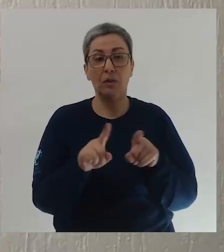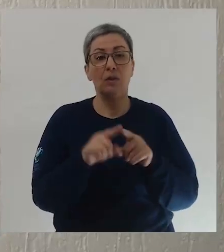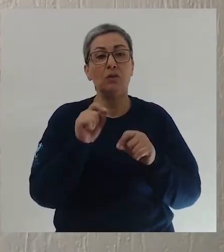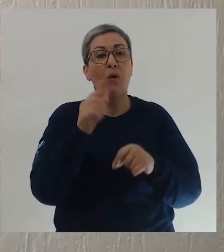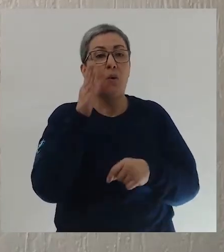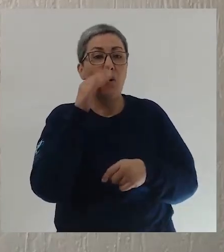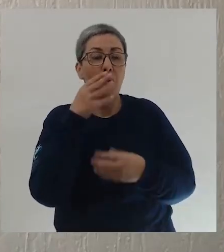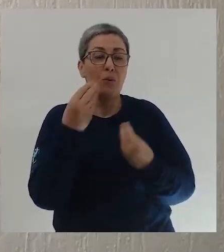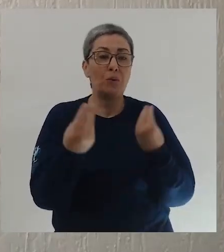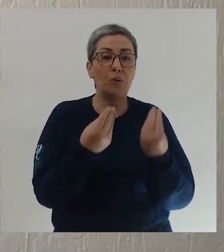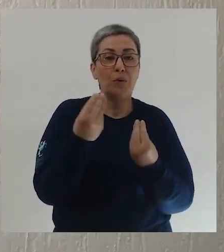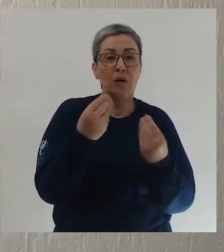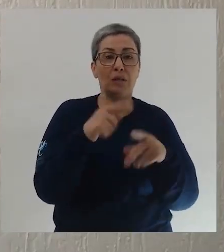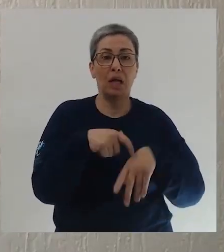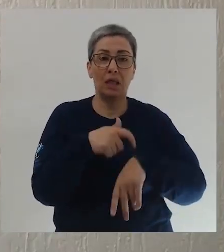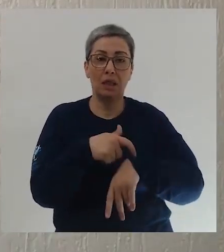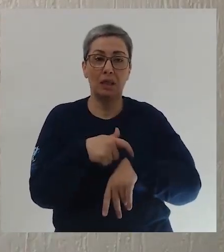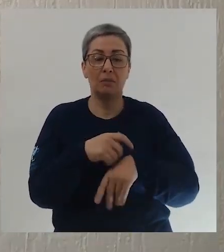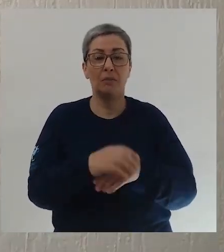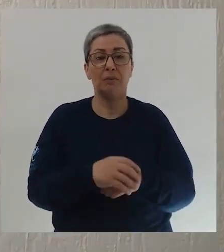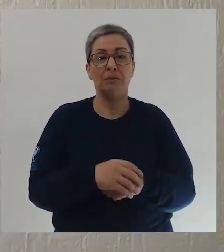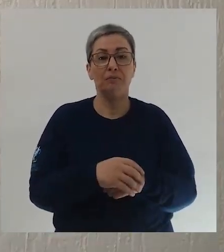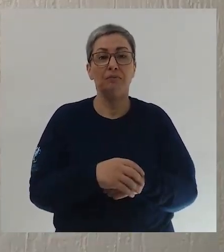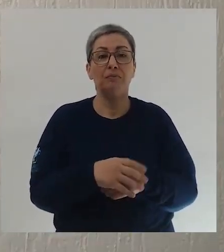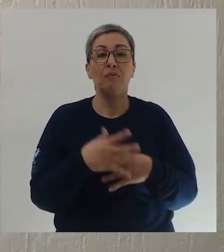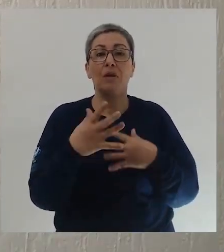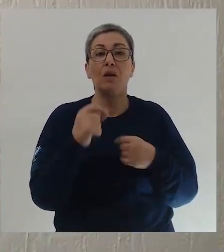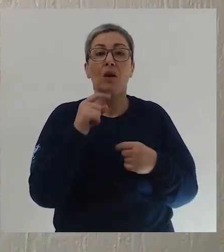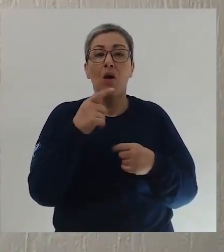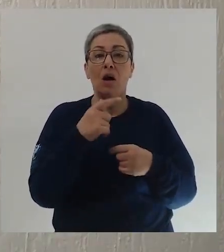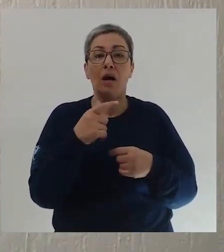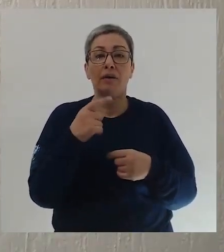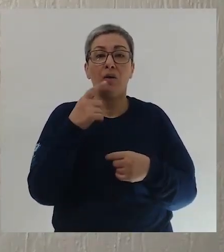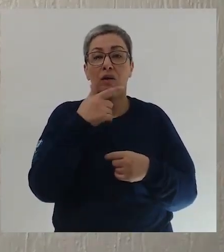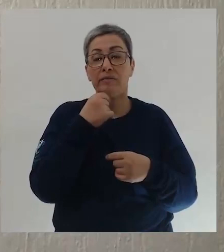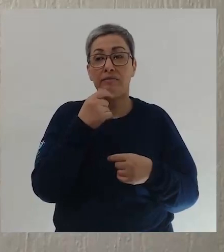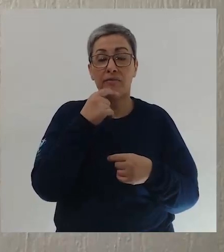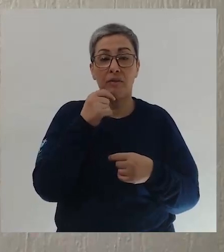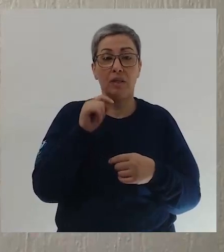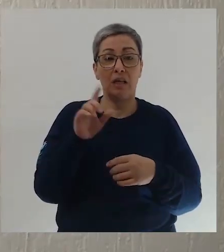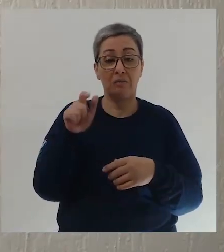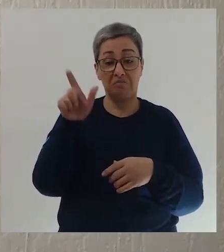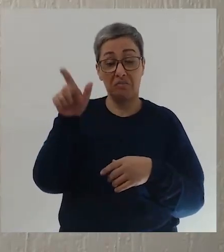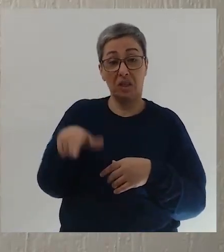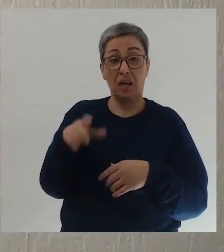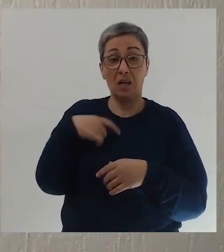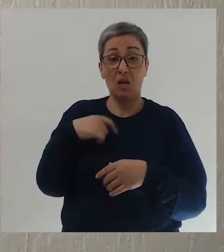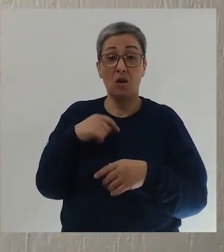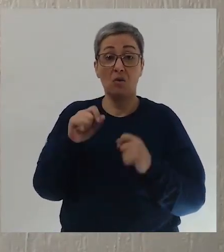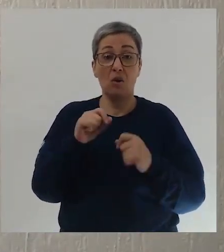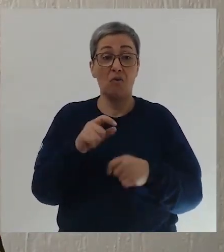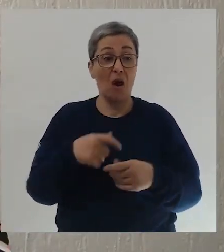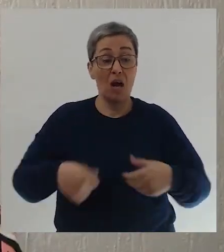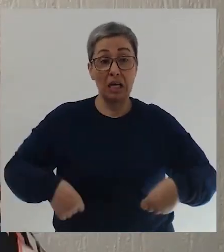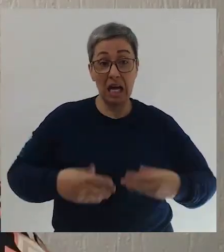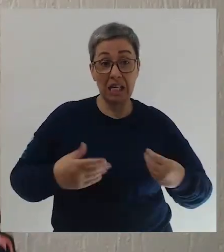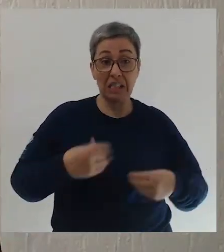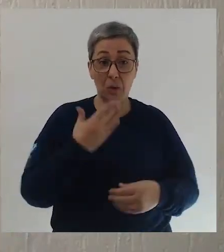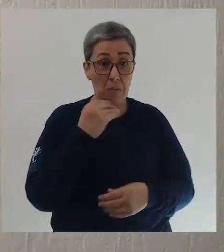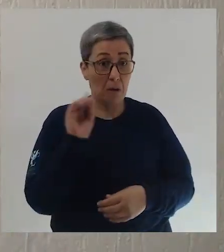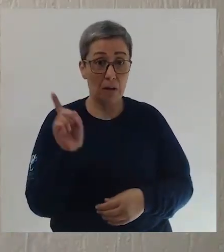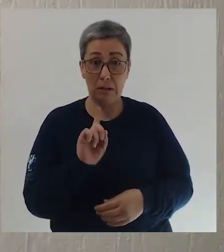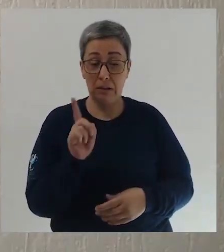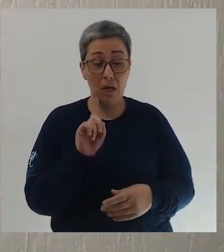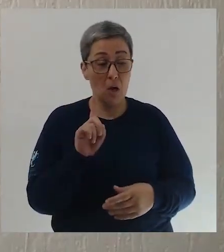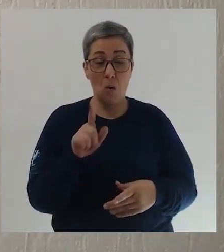vocês algumas curiosidades a respeito desse tempo aí que eu tô contando. Os senhores de escravo, por exemplo, não queriam que fosse gasto